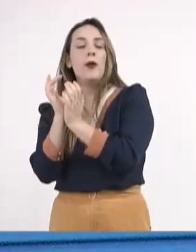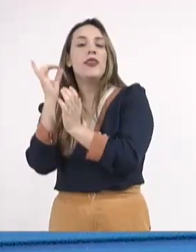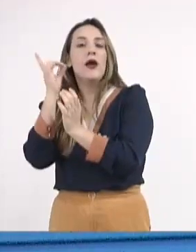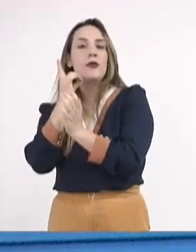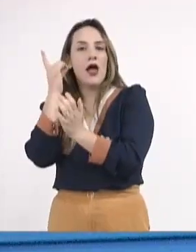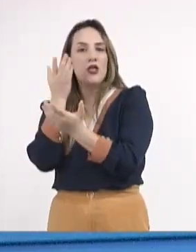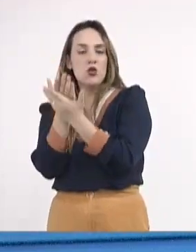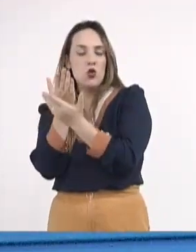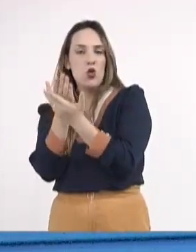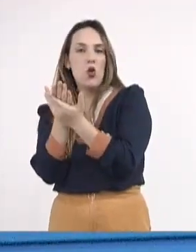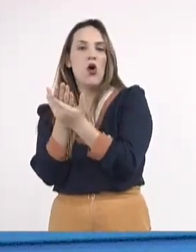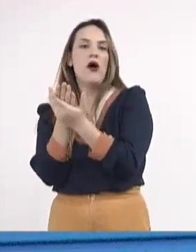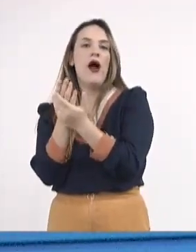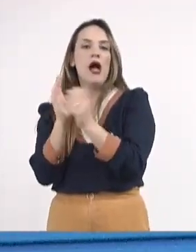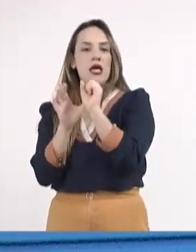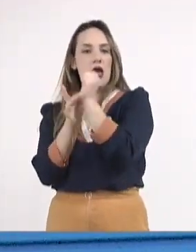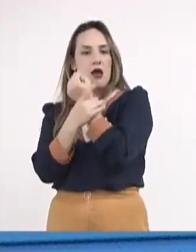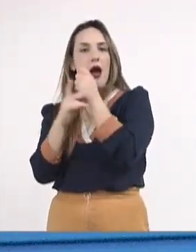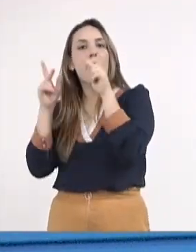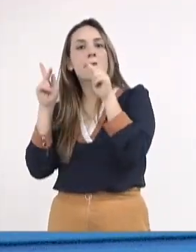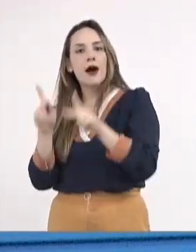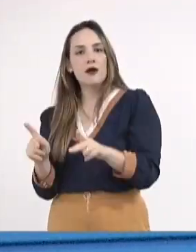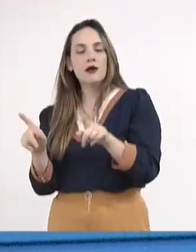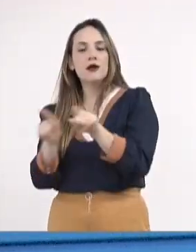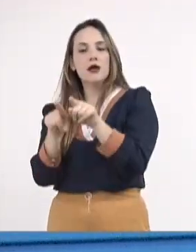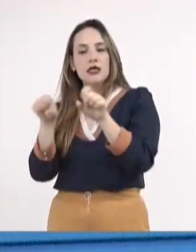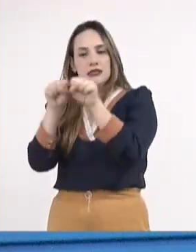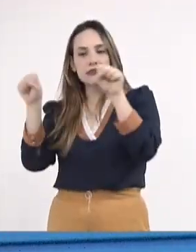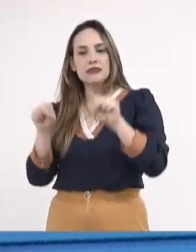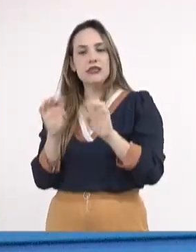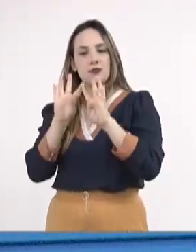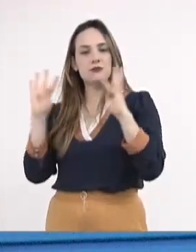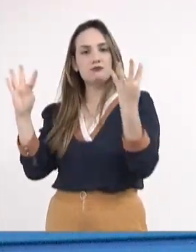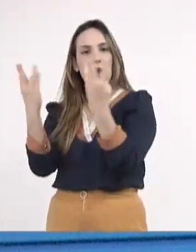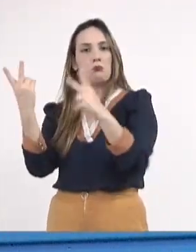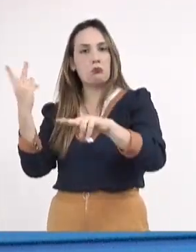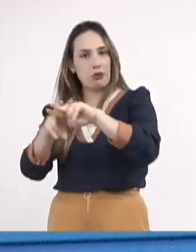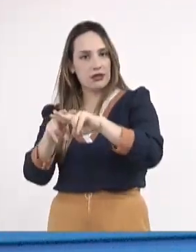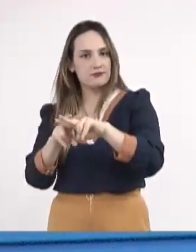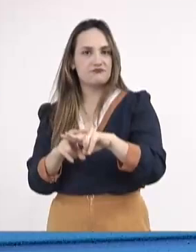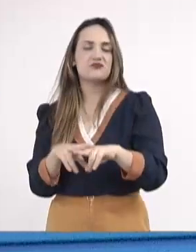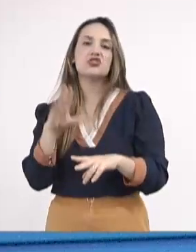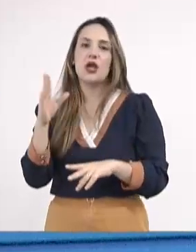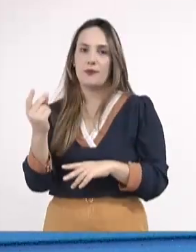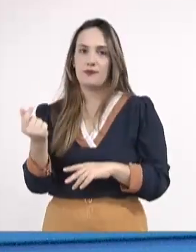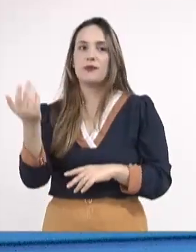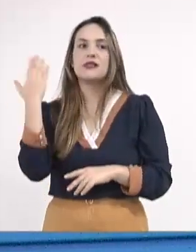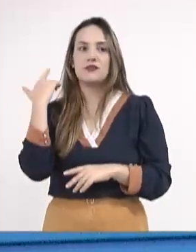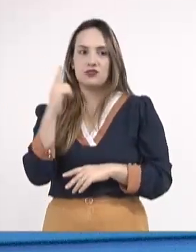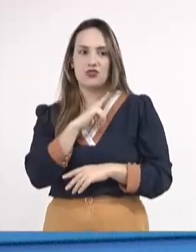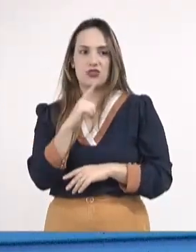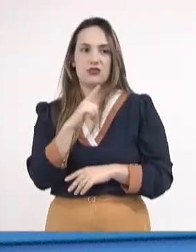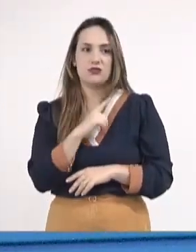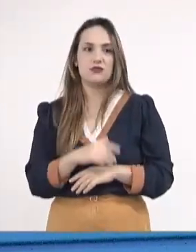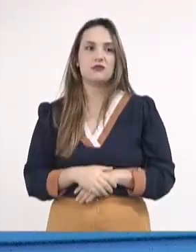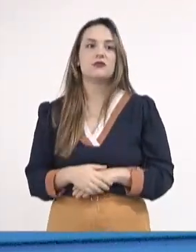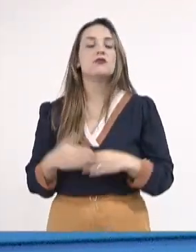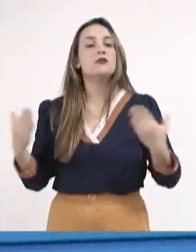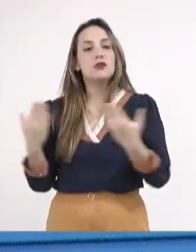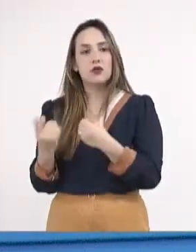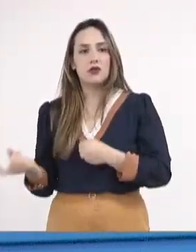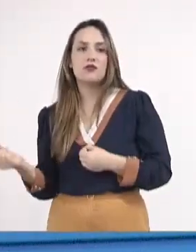de segurança pública e do sistema penitenciário uma frente parlamentar que já existia nesta casa que nós estamos